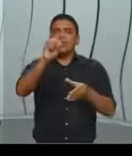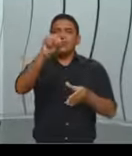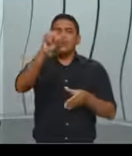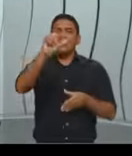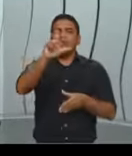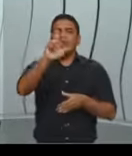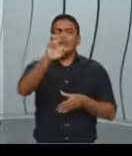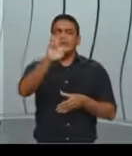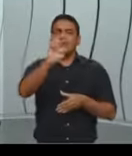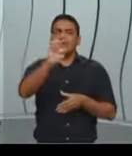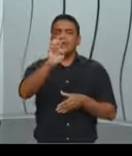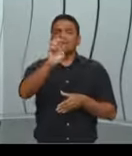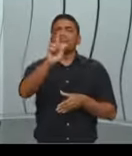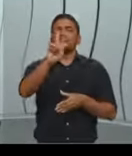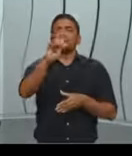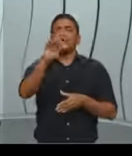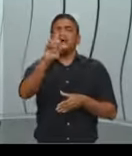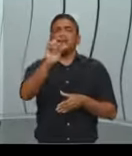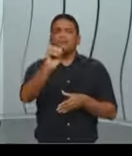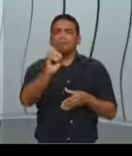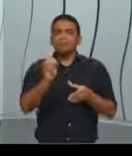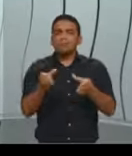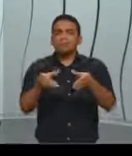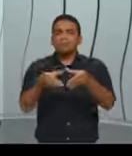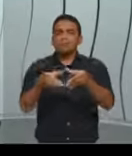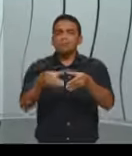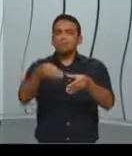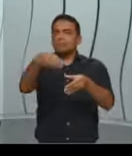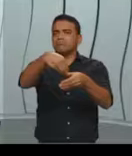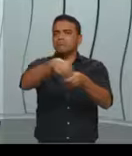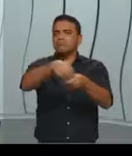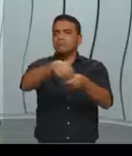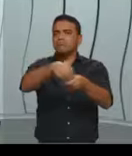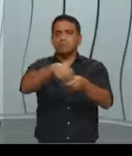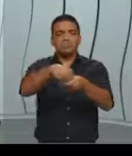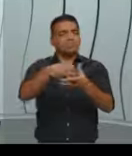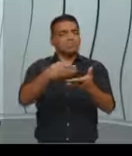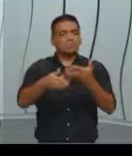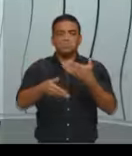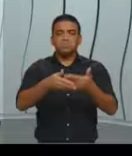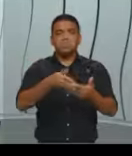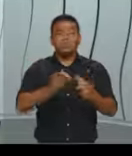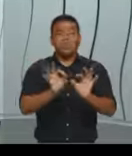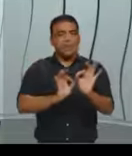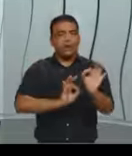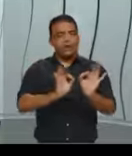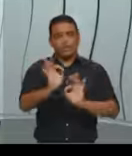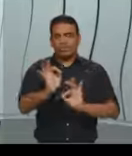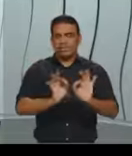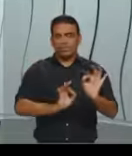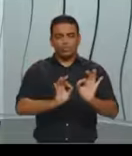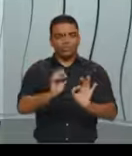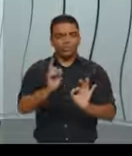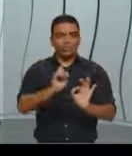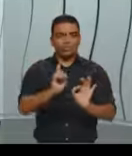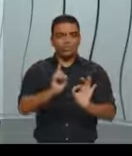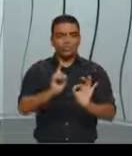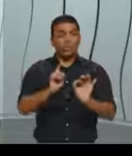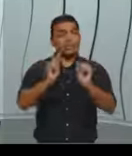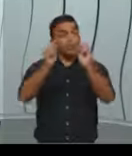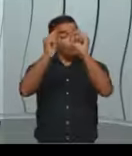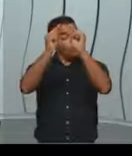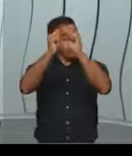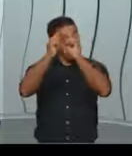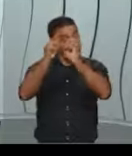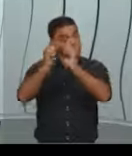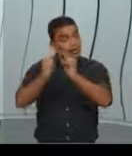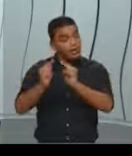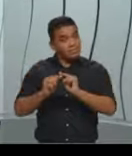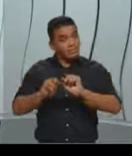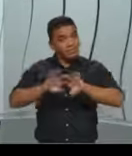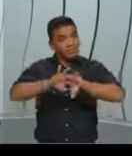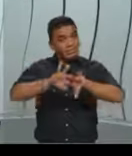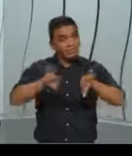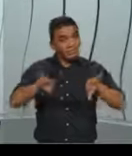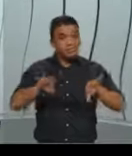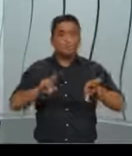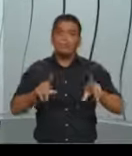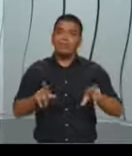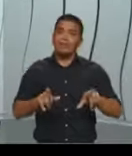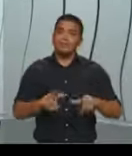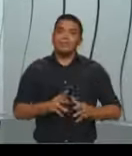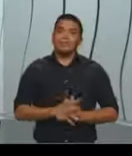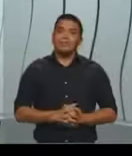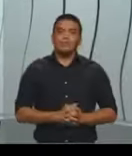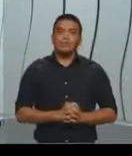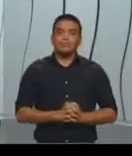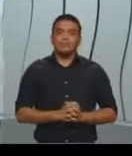O negócio é estar dentro da comissão. Aí já não falo mais de arranjo, eu falo de combinação. Vamos